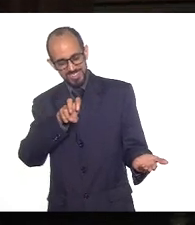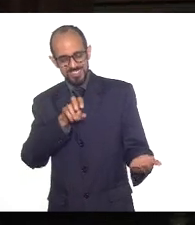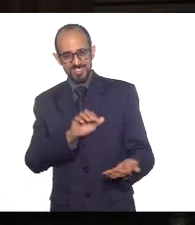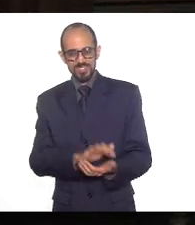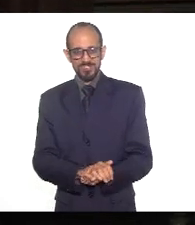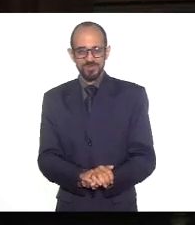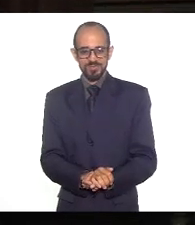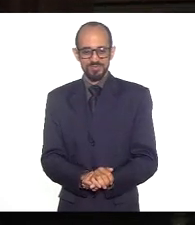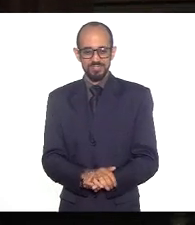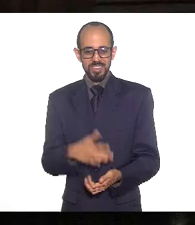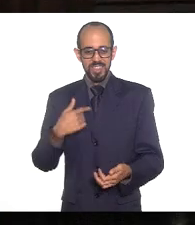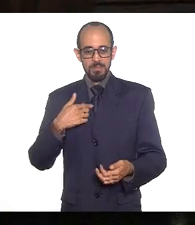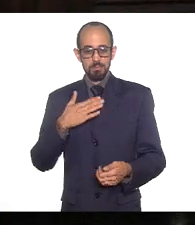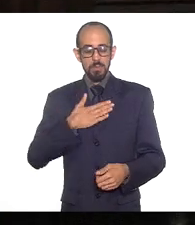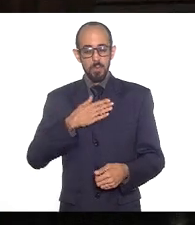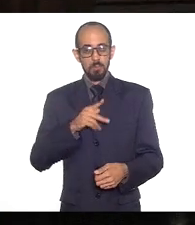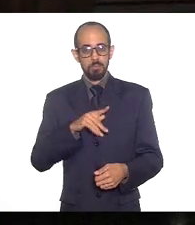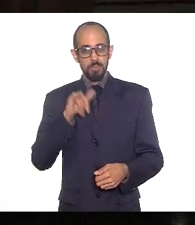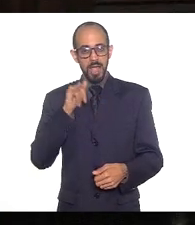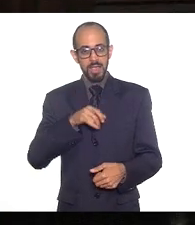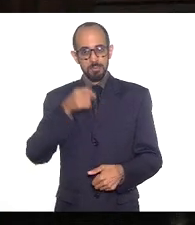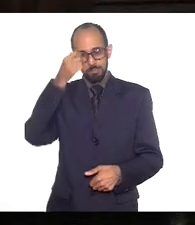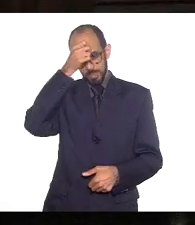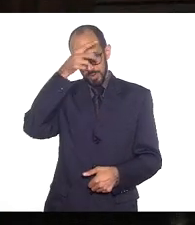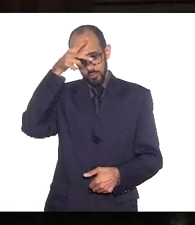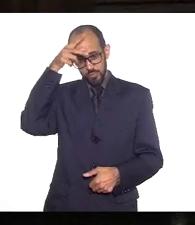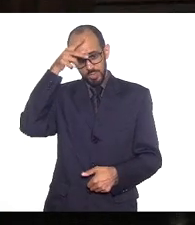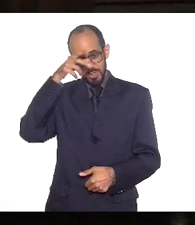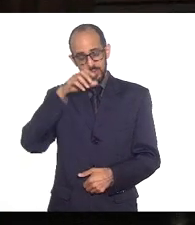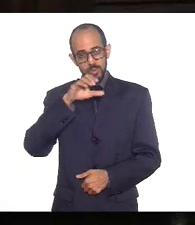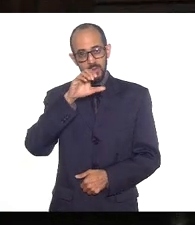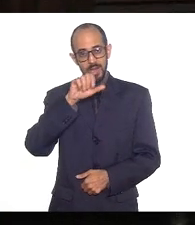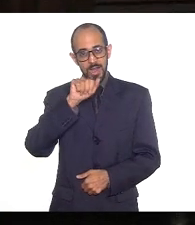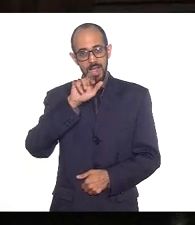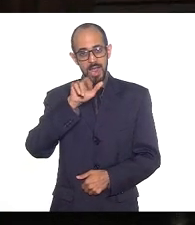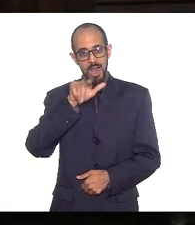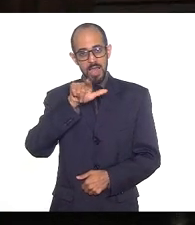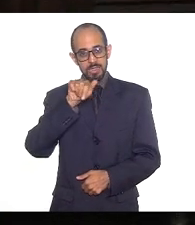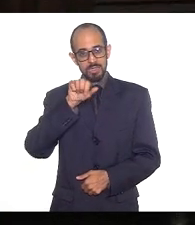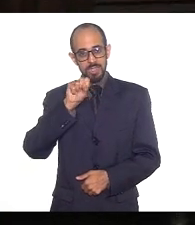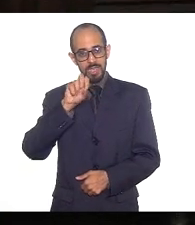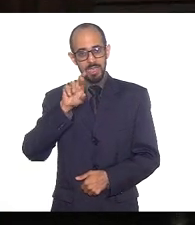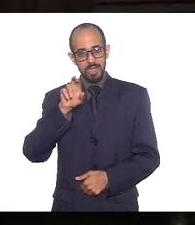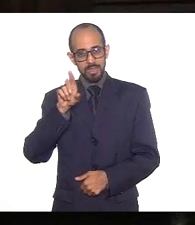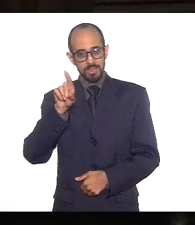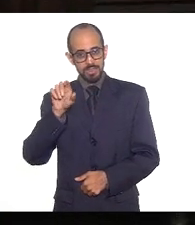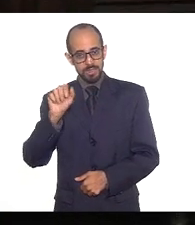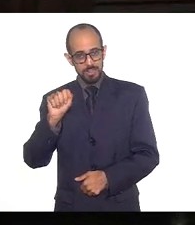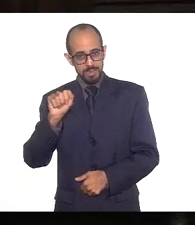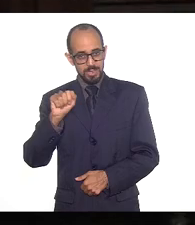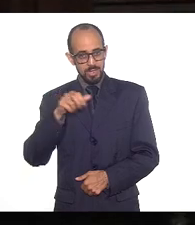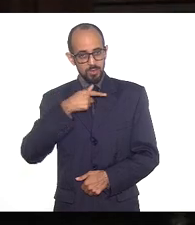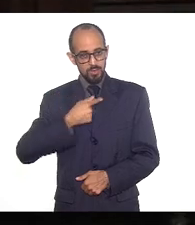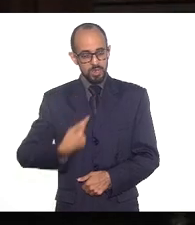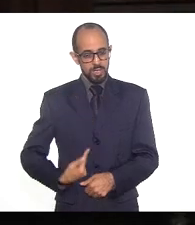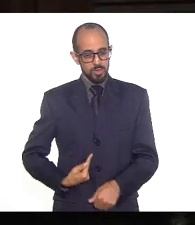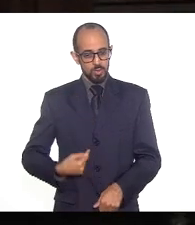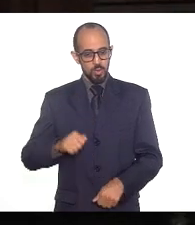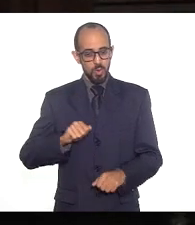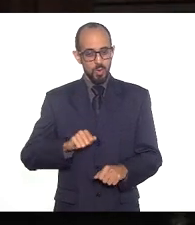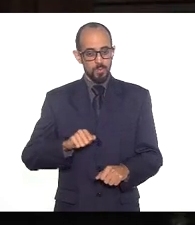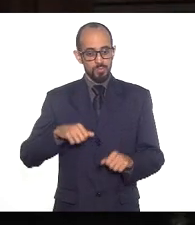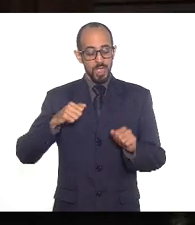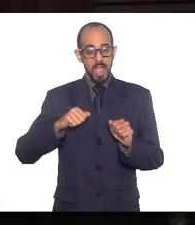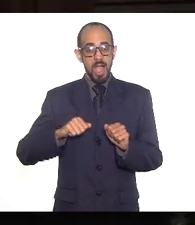frequentei aqui o meu pai Prefeito o ar Lacerda Governador EA Assembleia Funcionando aqui a câmara federal